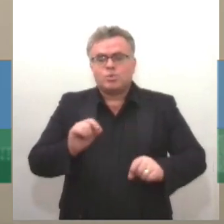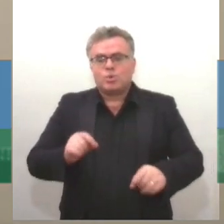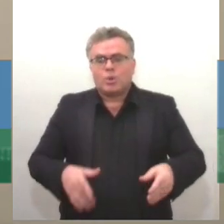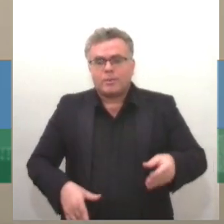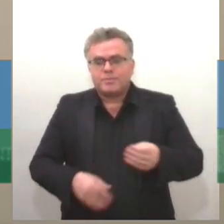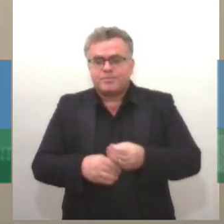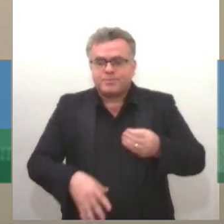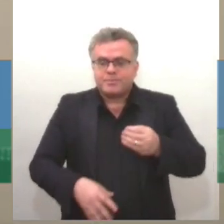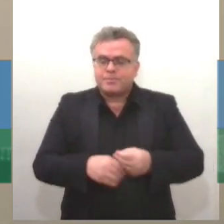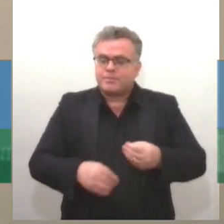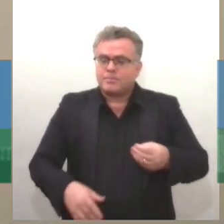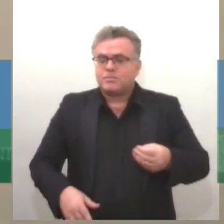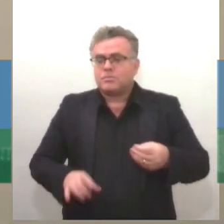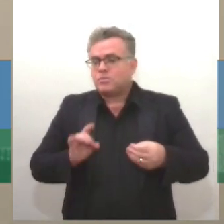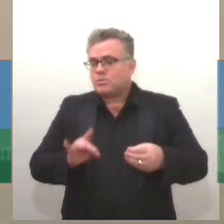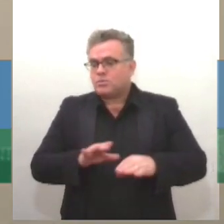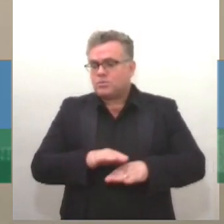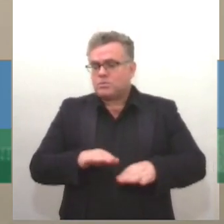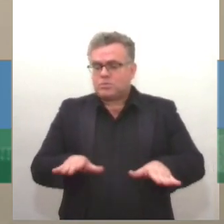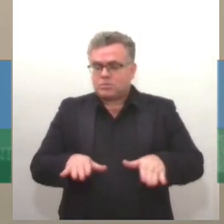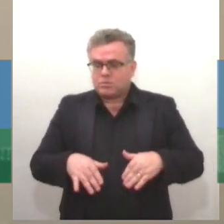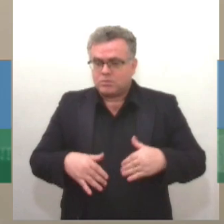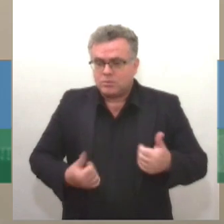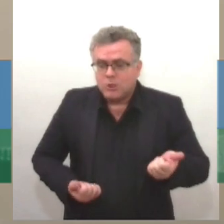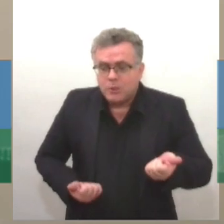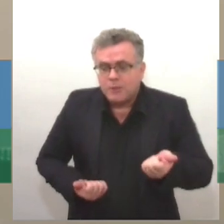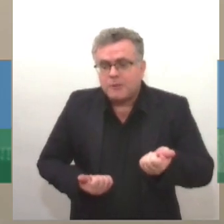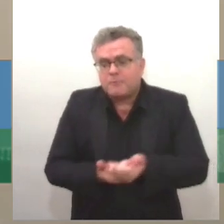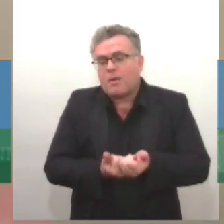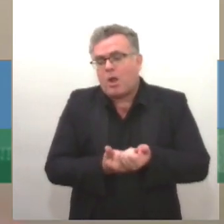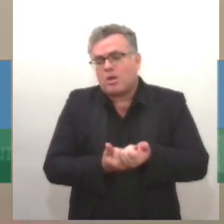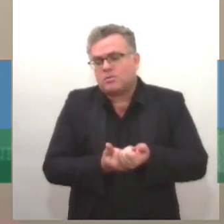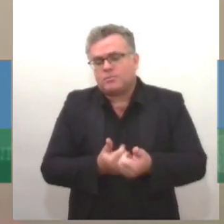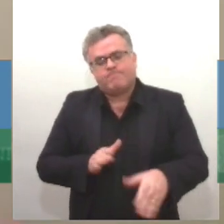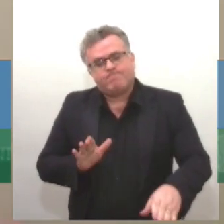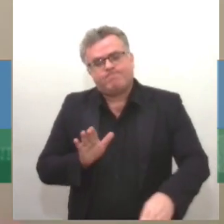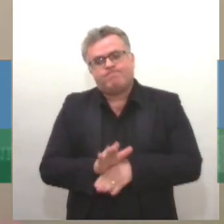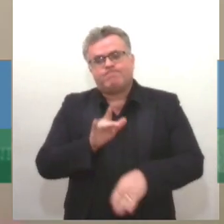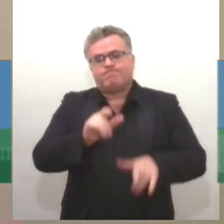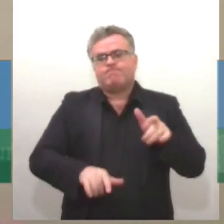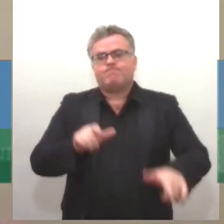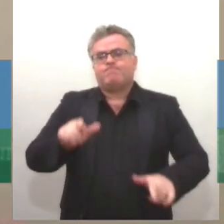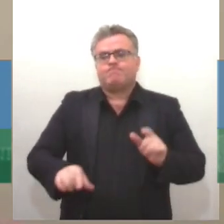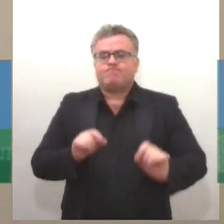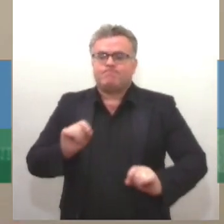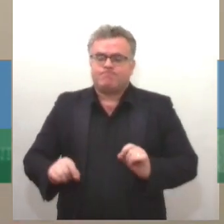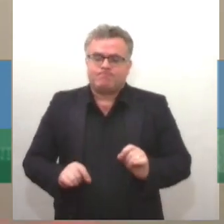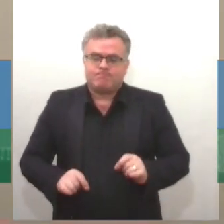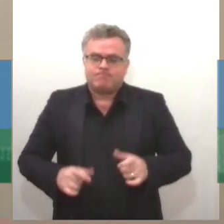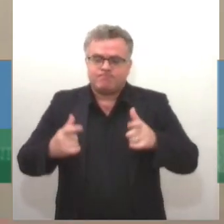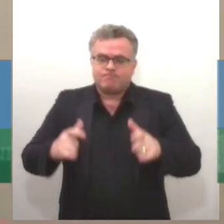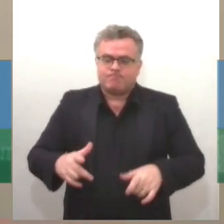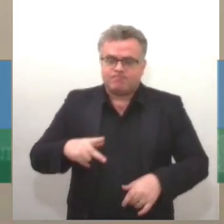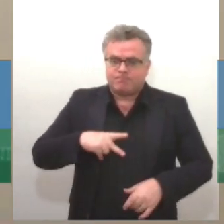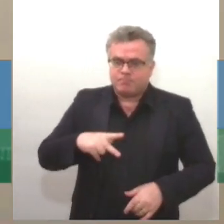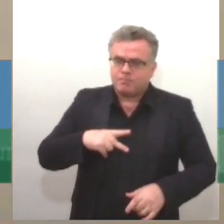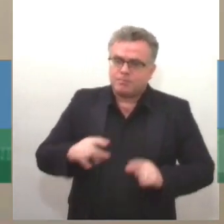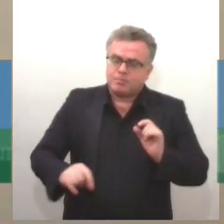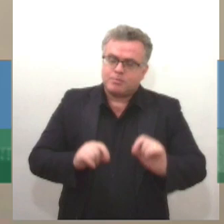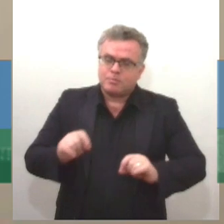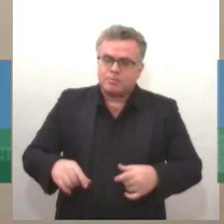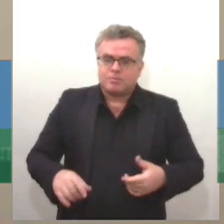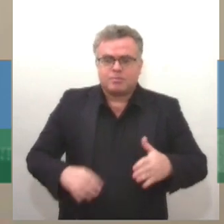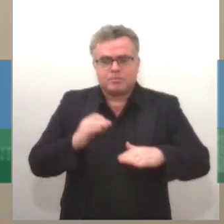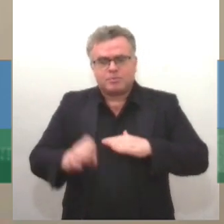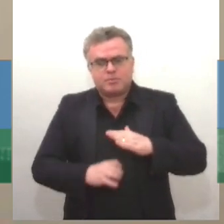complementadas com o suporte de alguém que, do setor privado, seja empresa, seja entidade sem